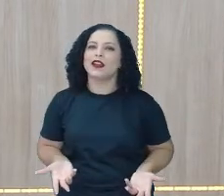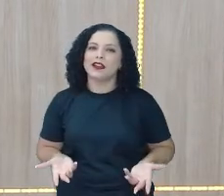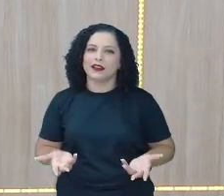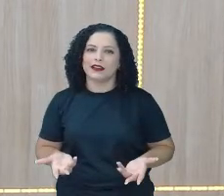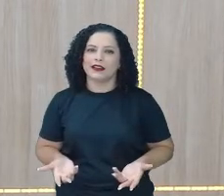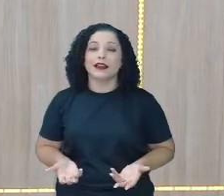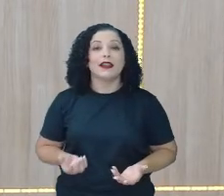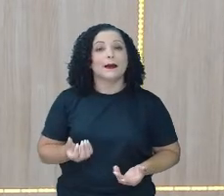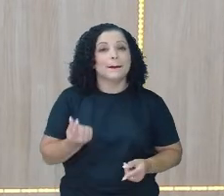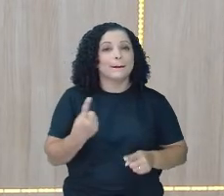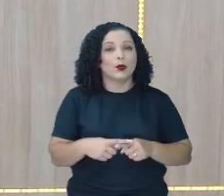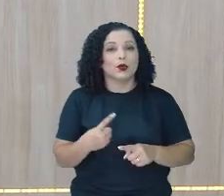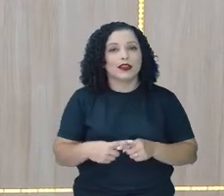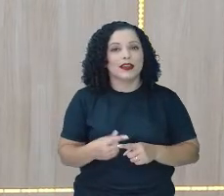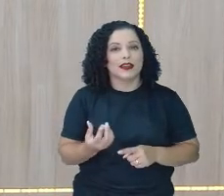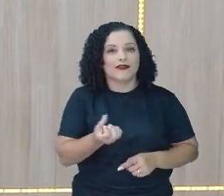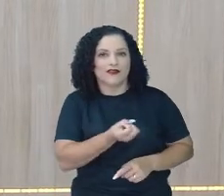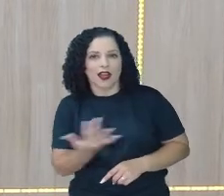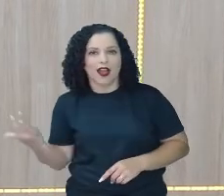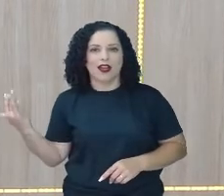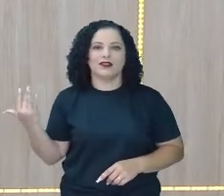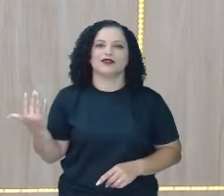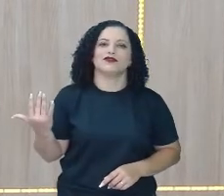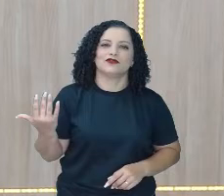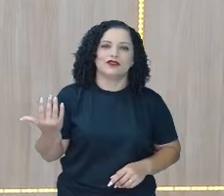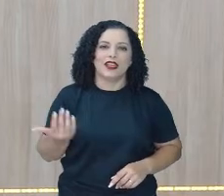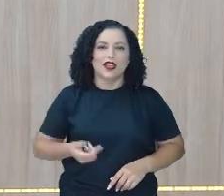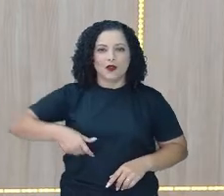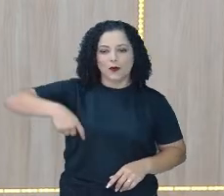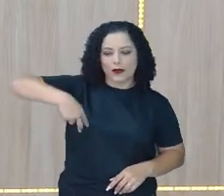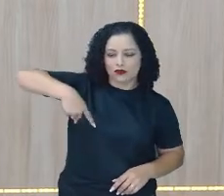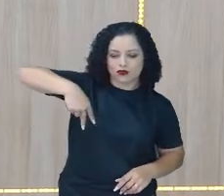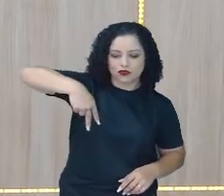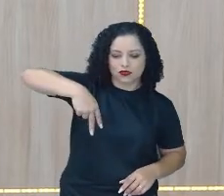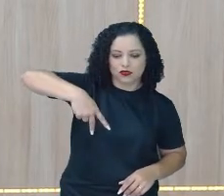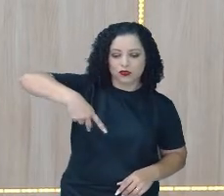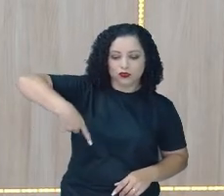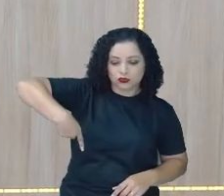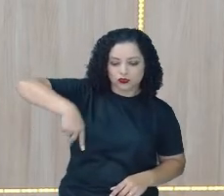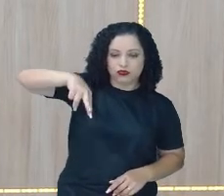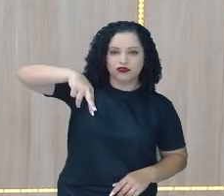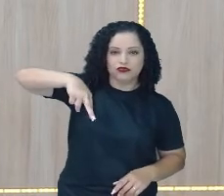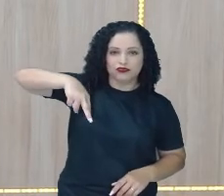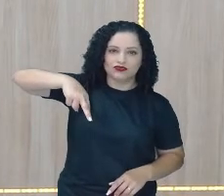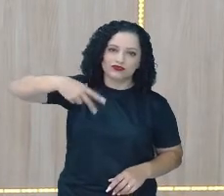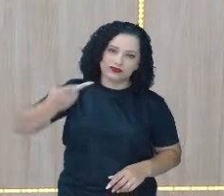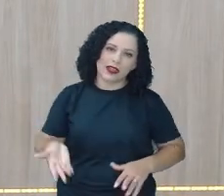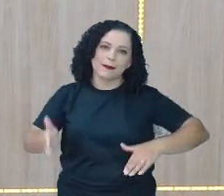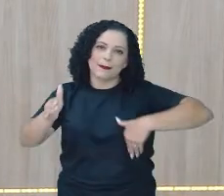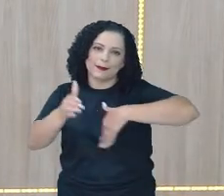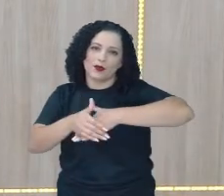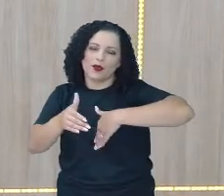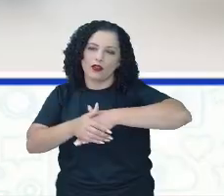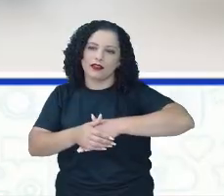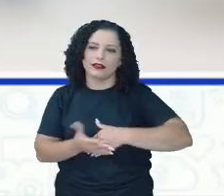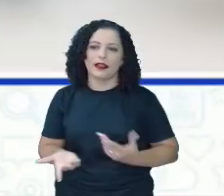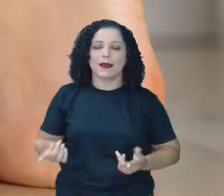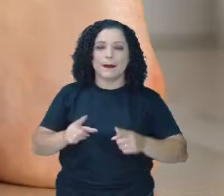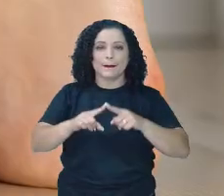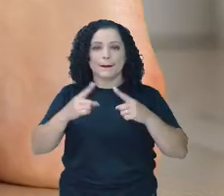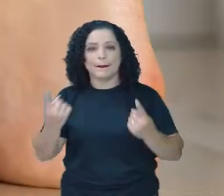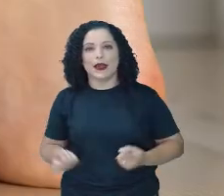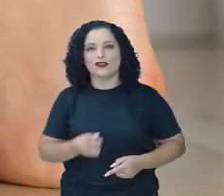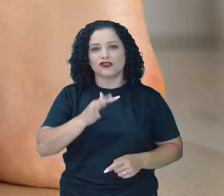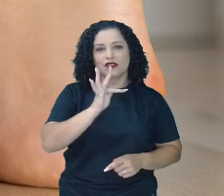com o pé só. Você até chuta, mas o de apoio faz toda uma base. Então, devia ser fitball. Né? Então, foot, um